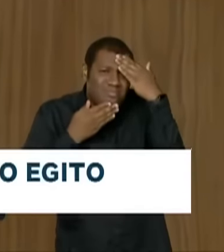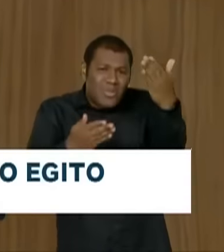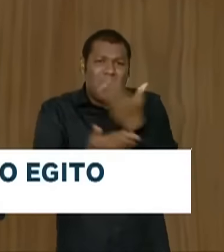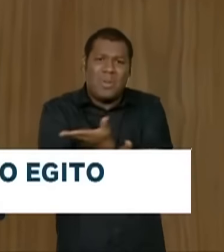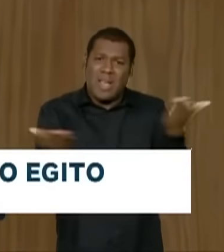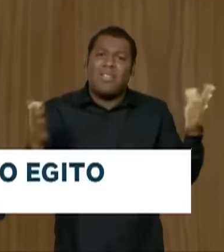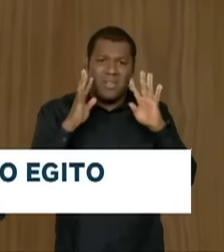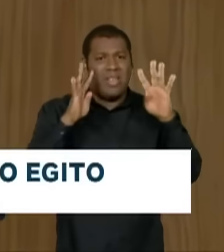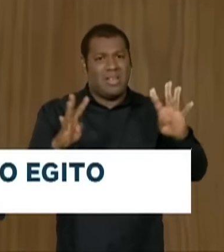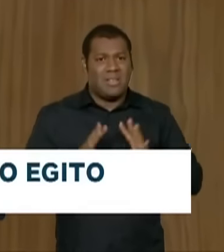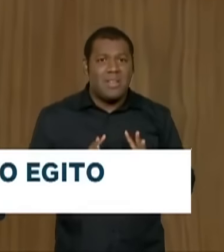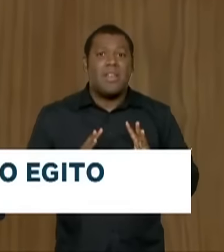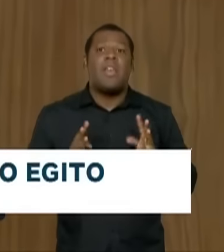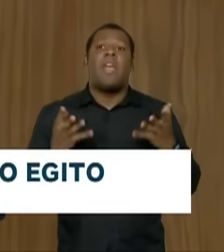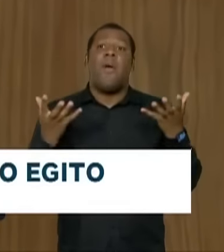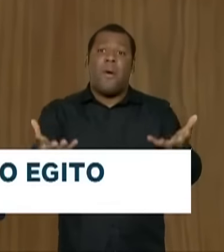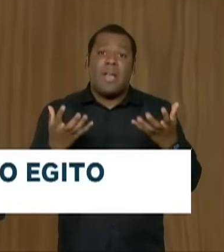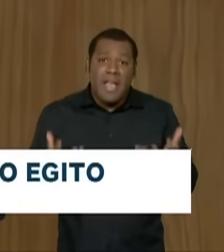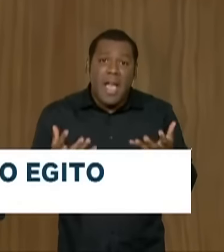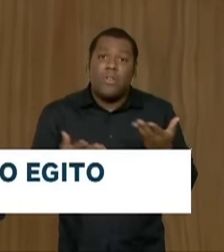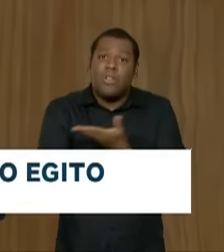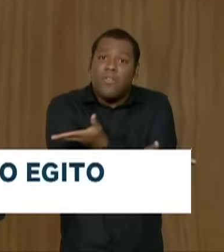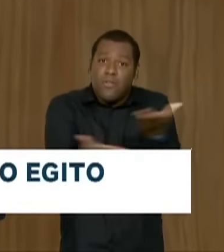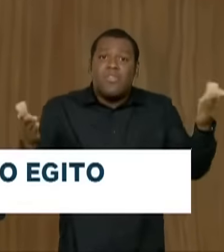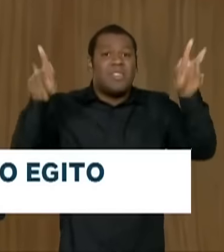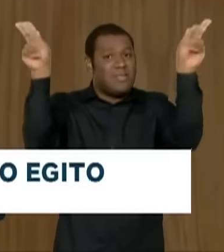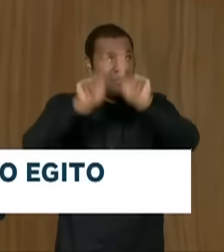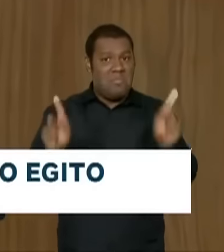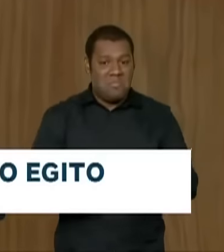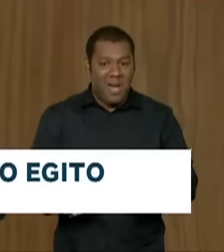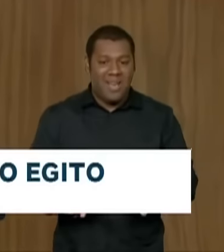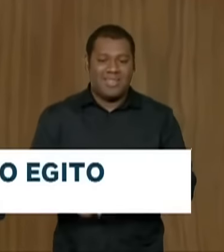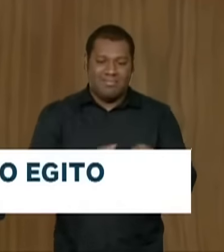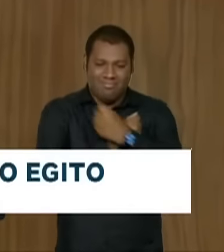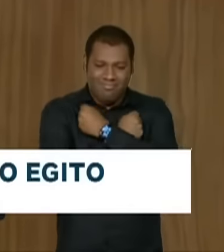E queria dizer que a paz esteja com todos nós. Um abraço.